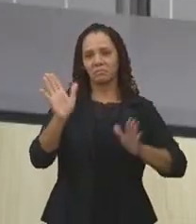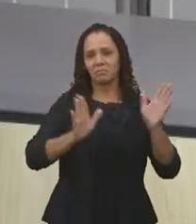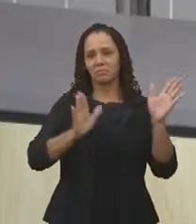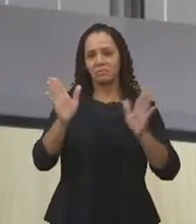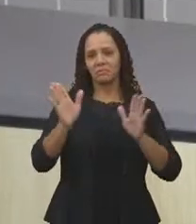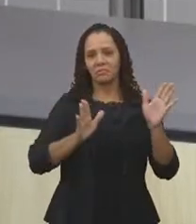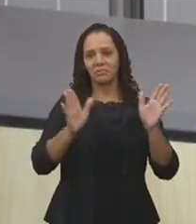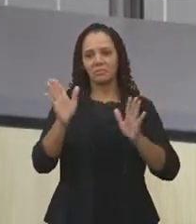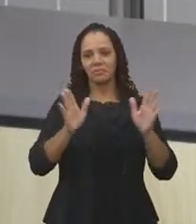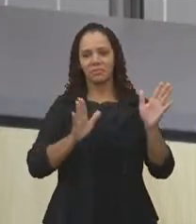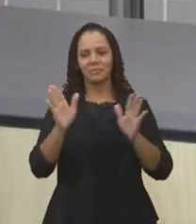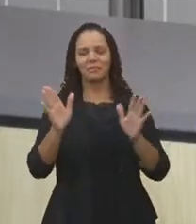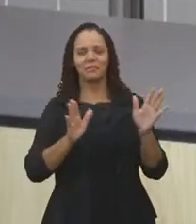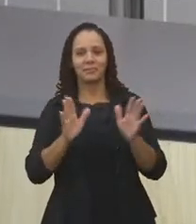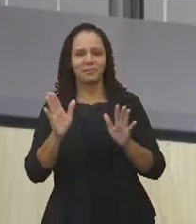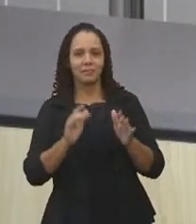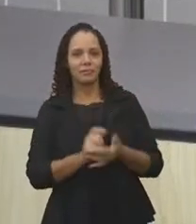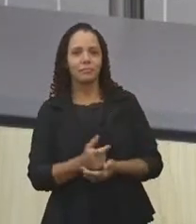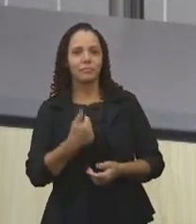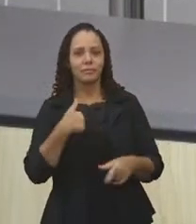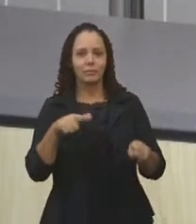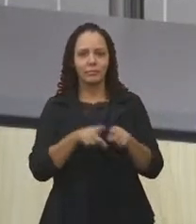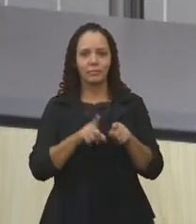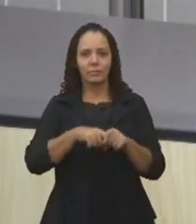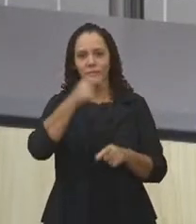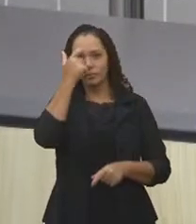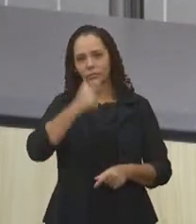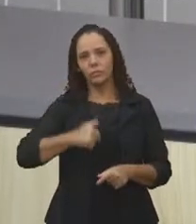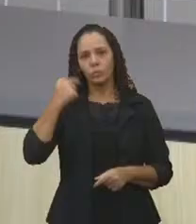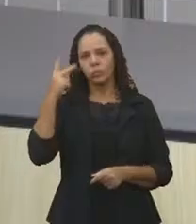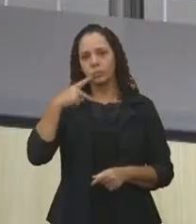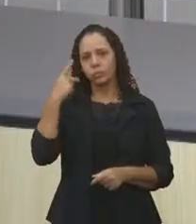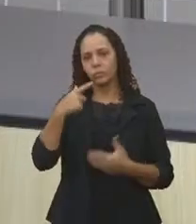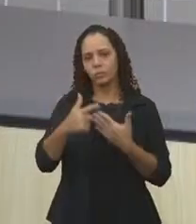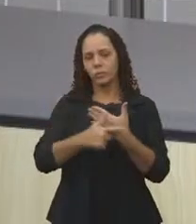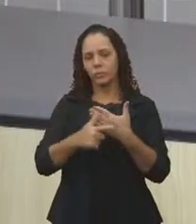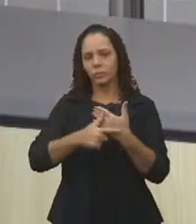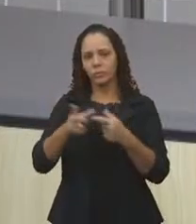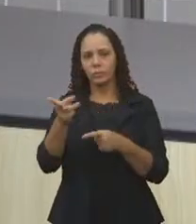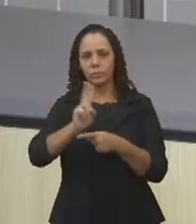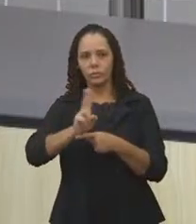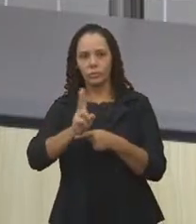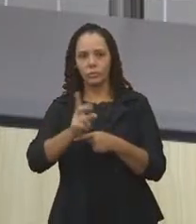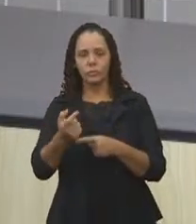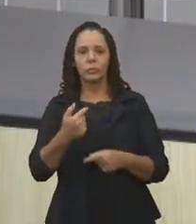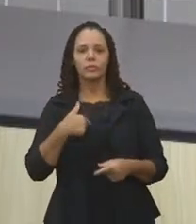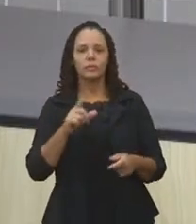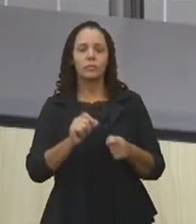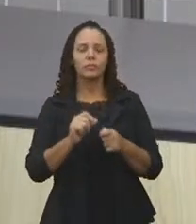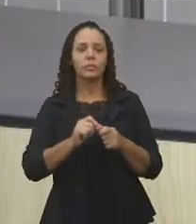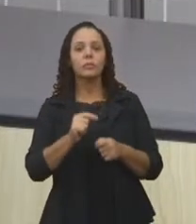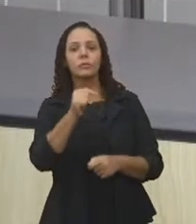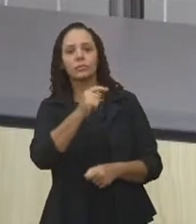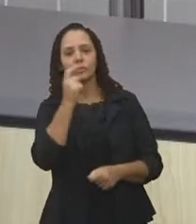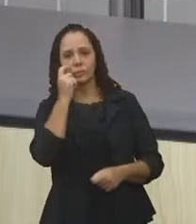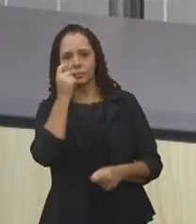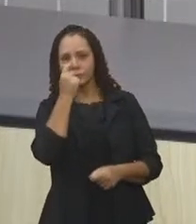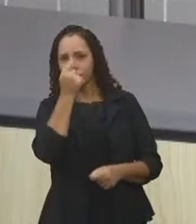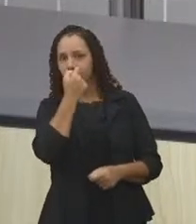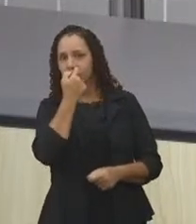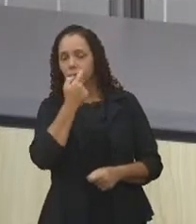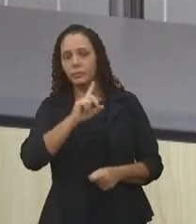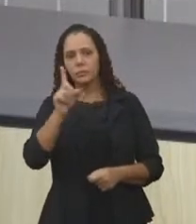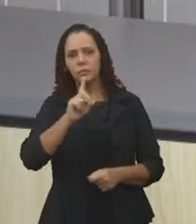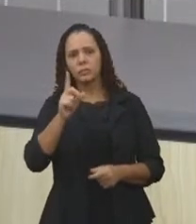Minha Lua, que como ele também eu sou vereador e meu papel é fiscalizar. E o que eu fiz ali no Parque Minha Lua não foi